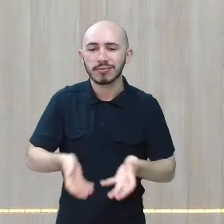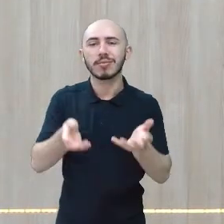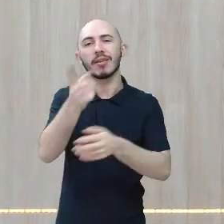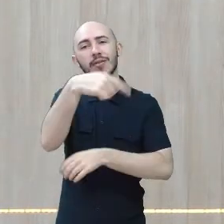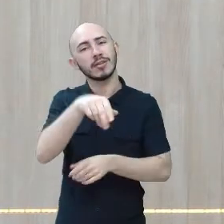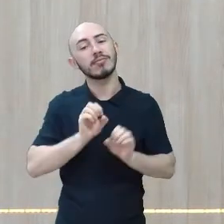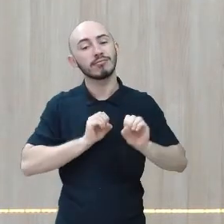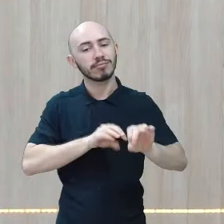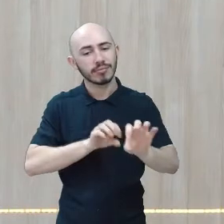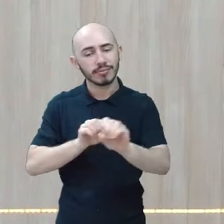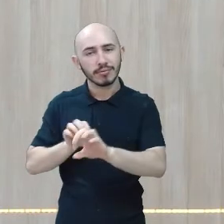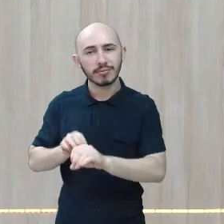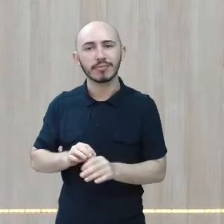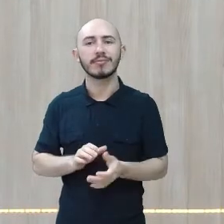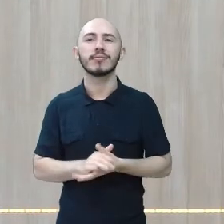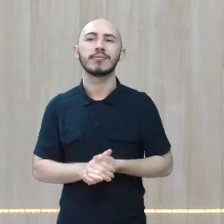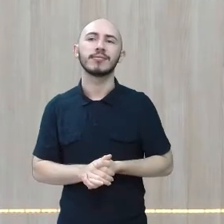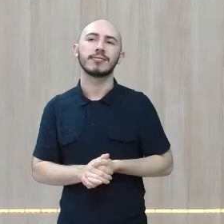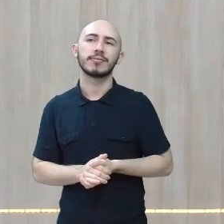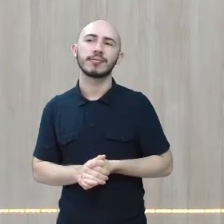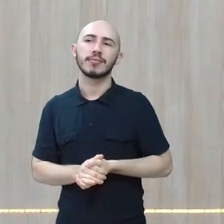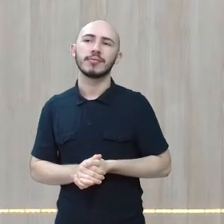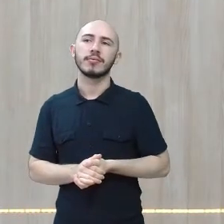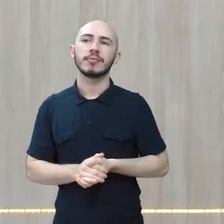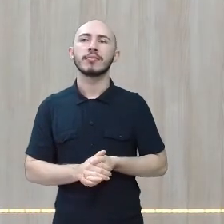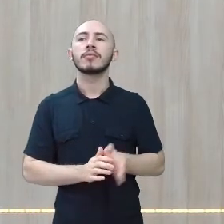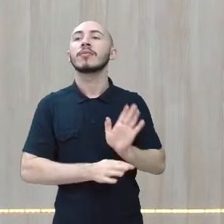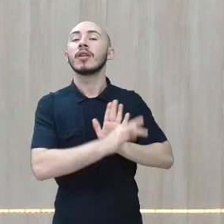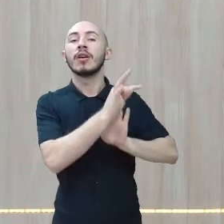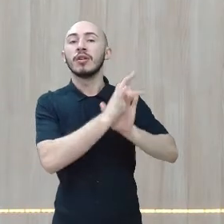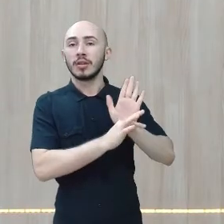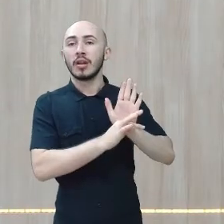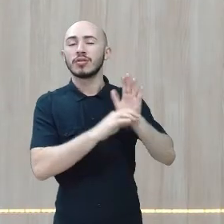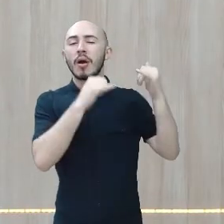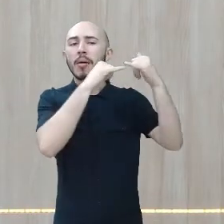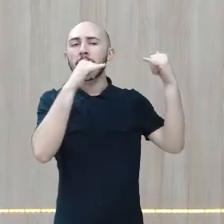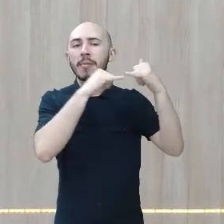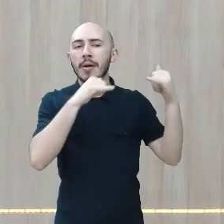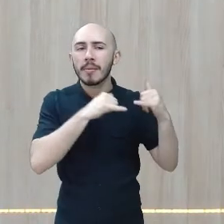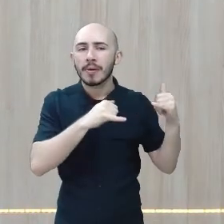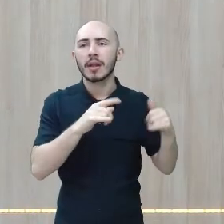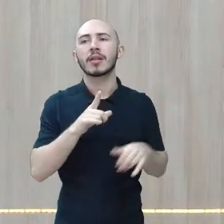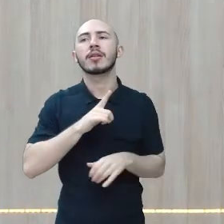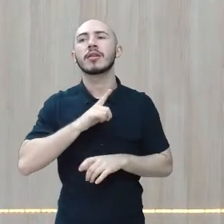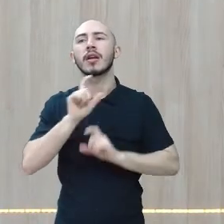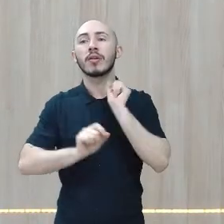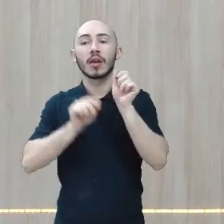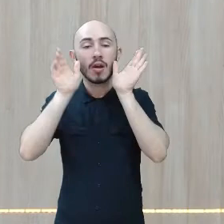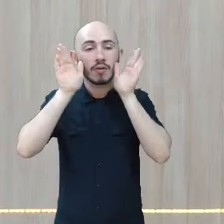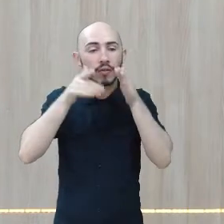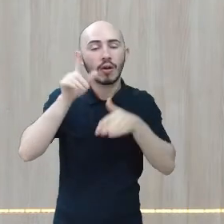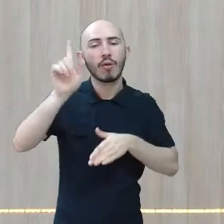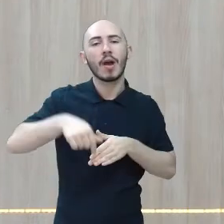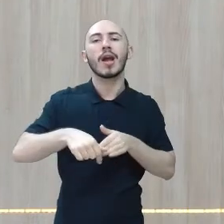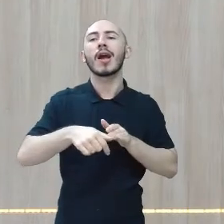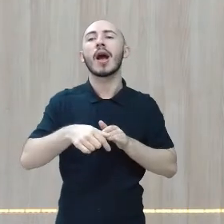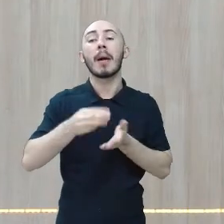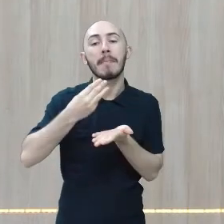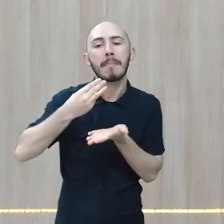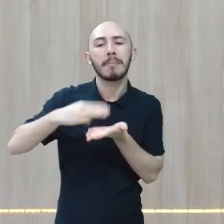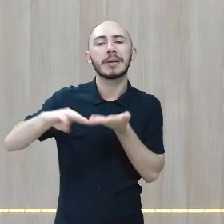de vocês. Vamos lá. O texto em verso focaliza a mensagem, por